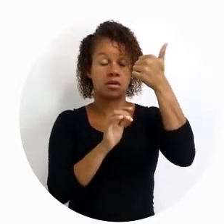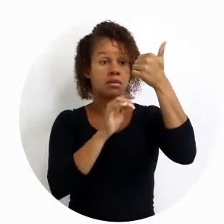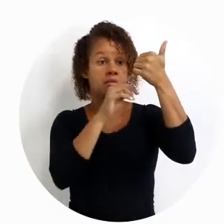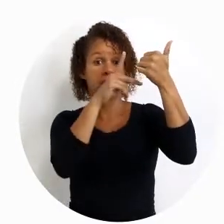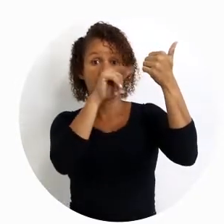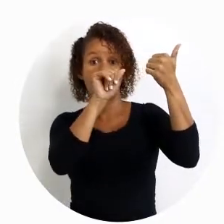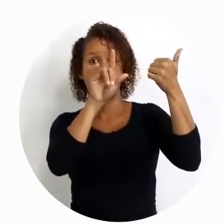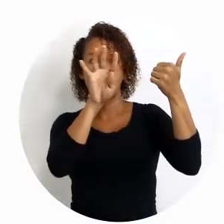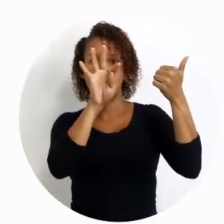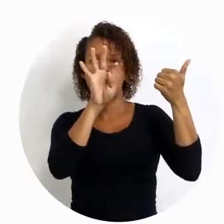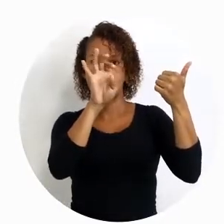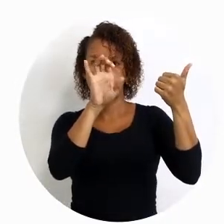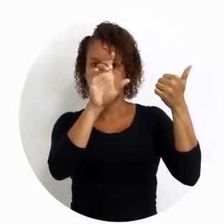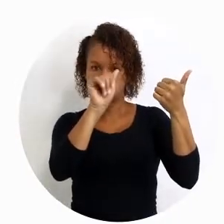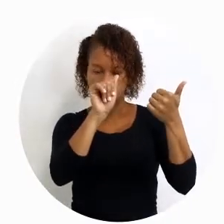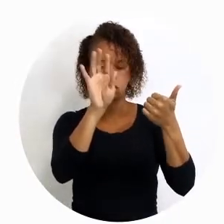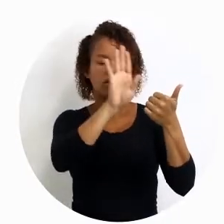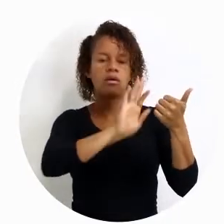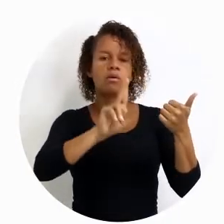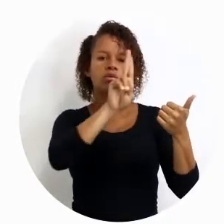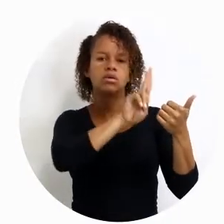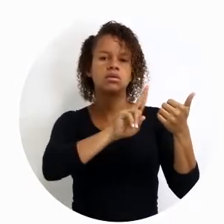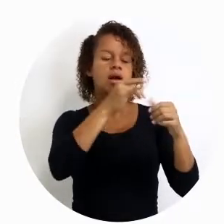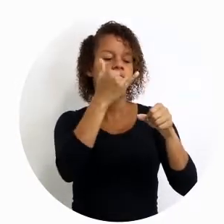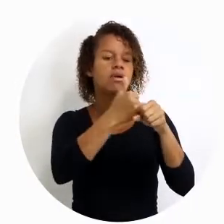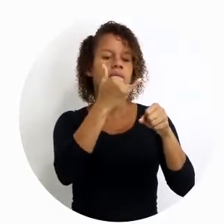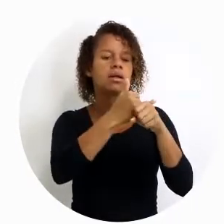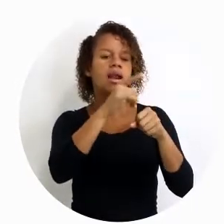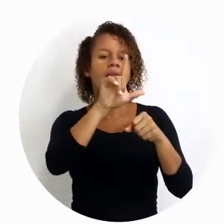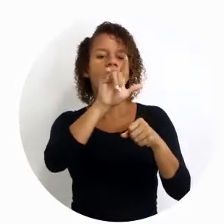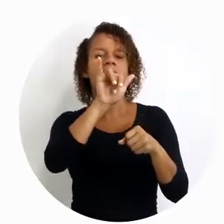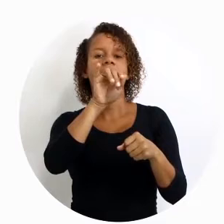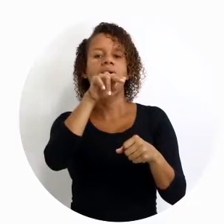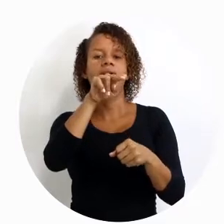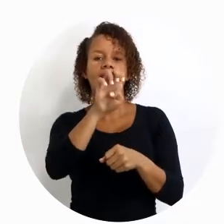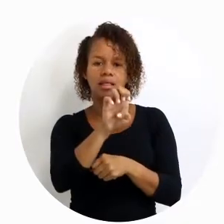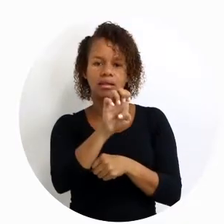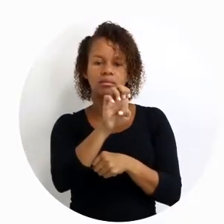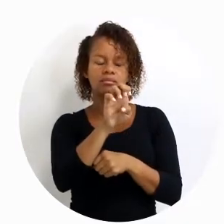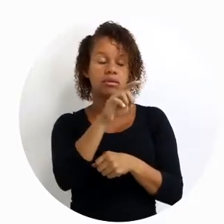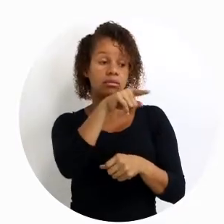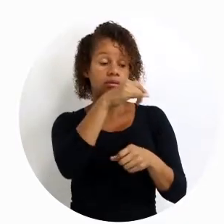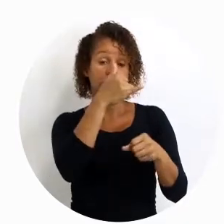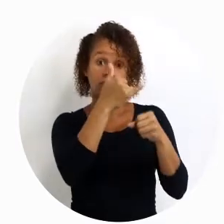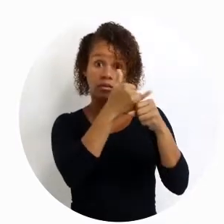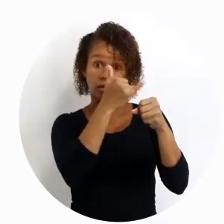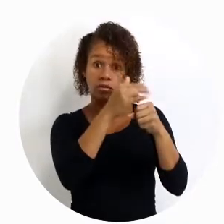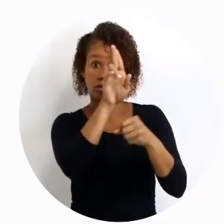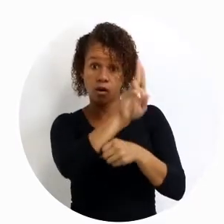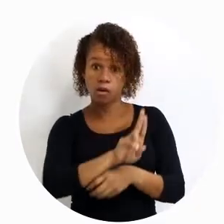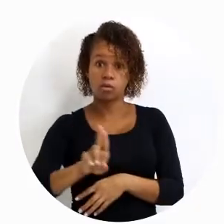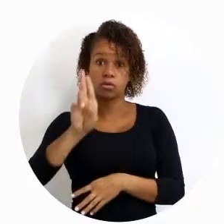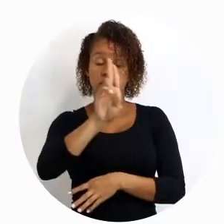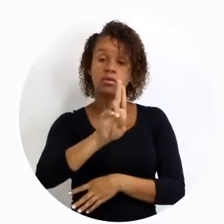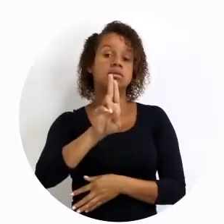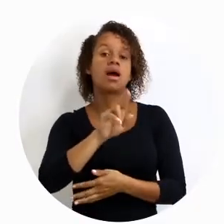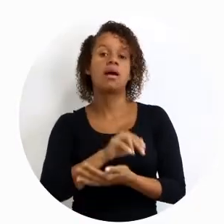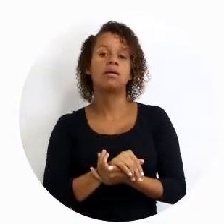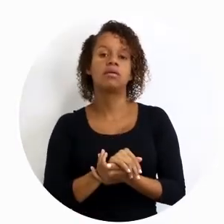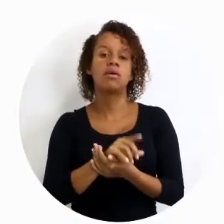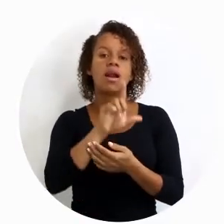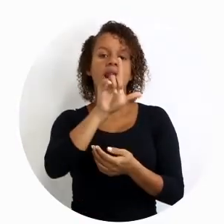primeira paleta, nós vamos utilizar a ferramenta Line. Nessa paleta, nós vamos